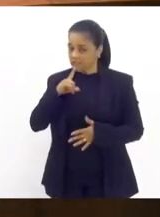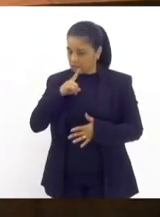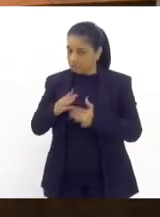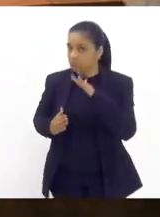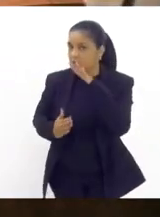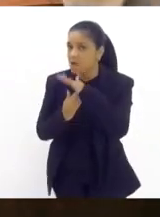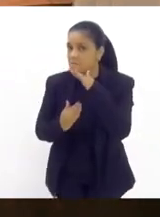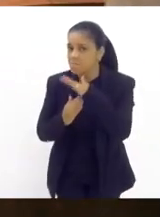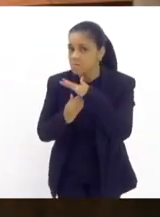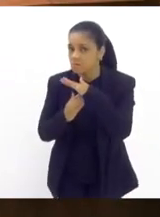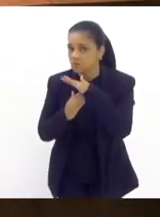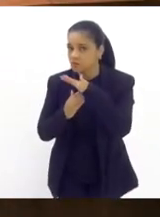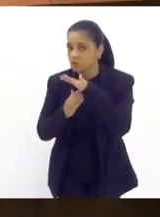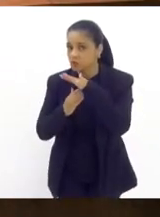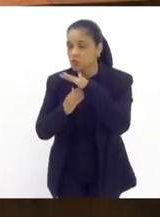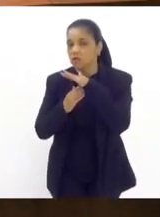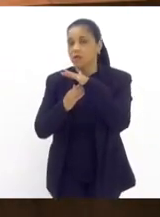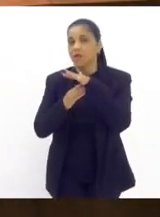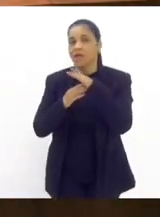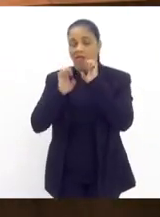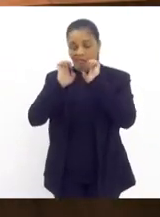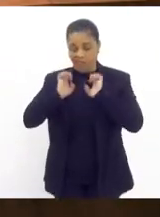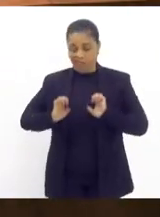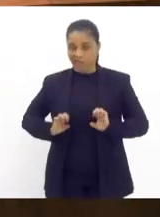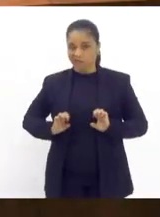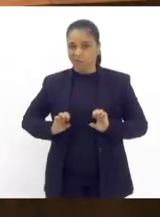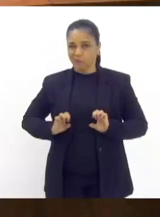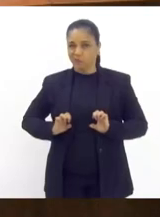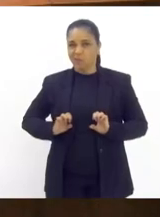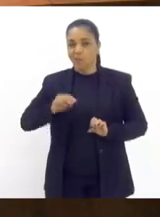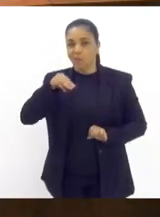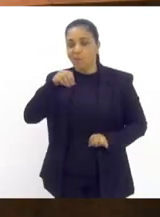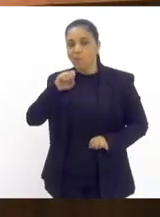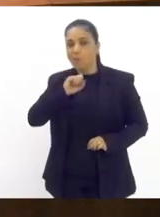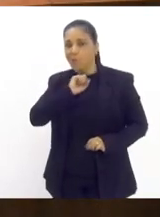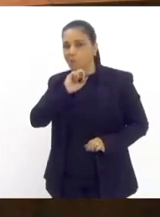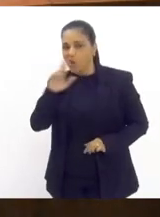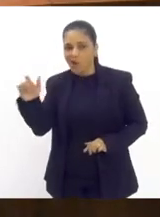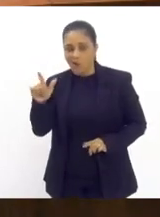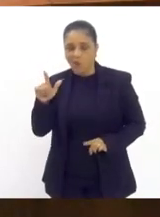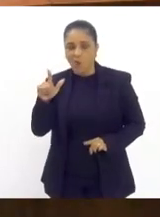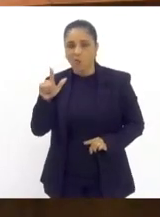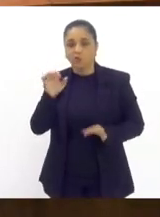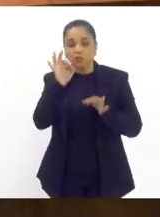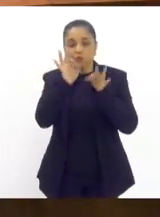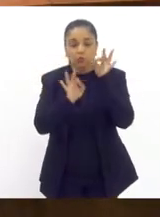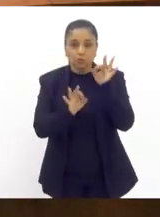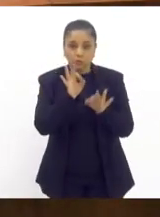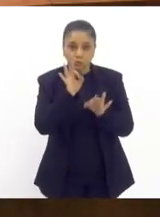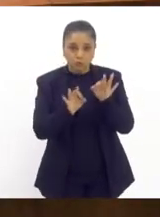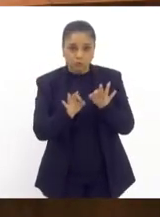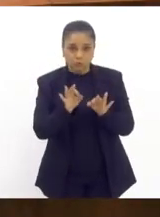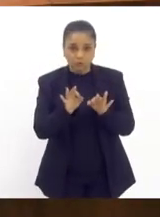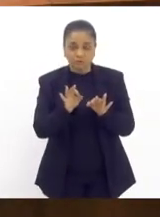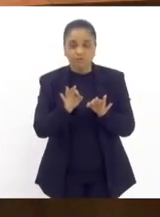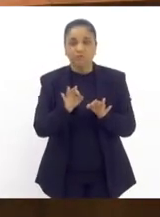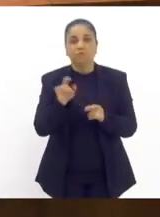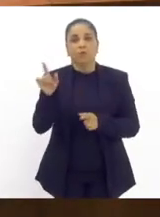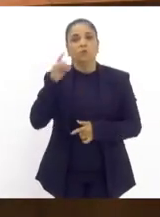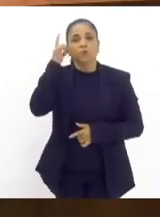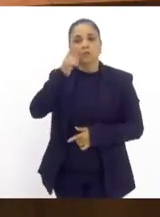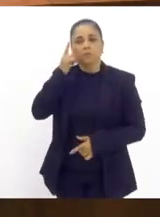que é um limite ético moral e jurídico do cometimento de crime o deputado Yuri